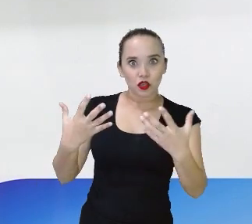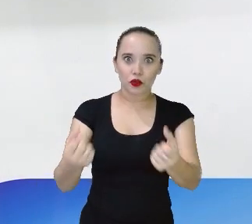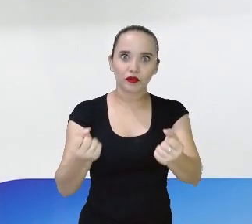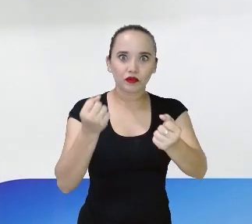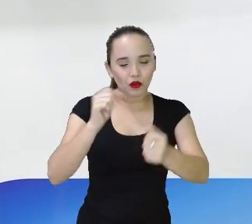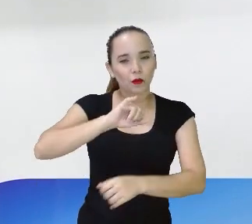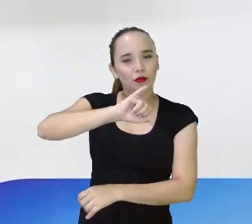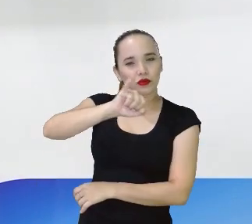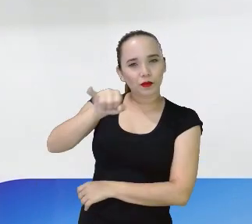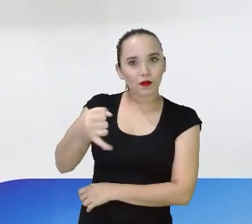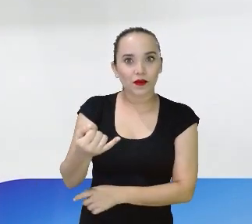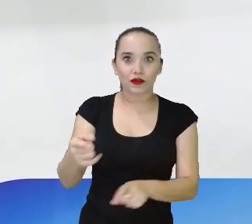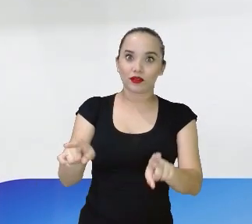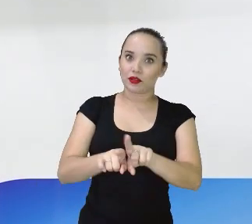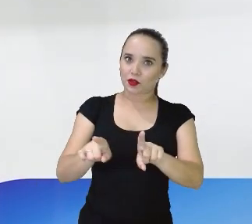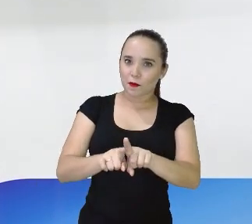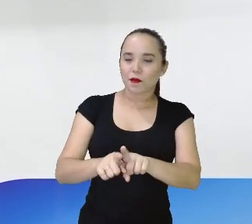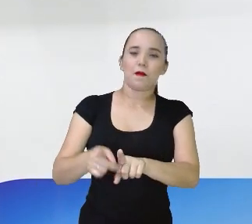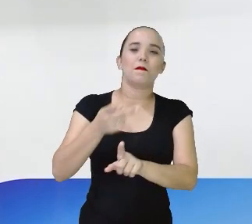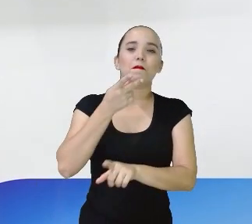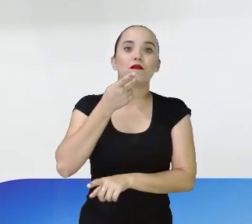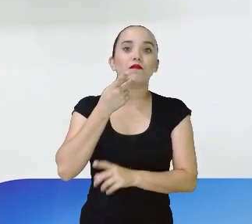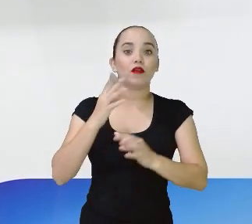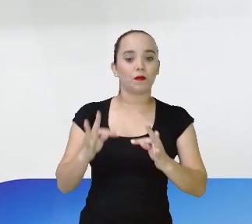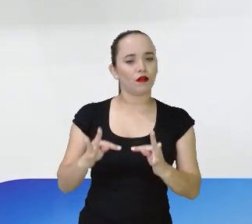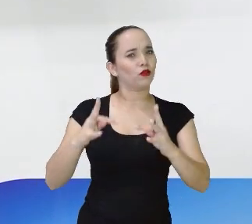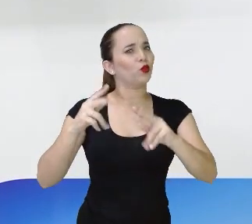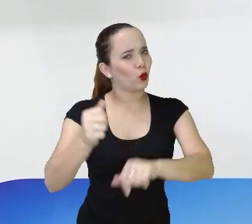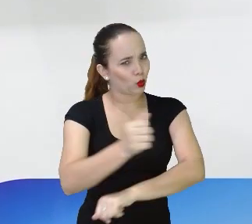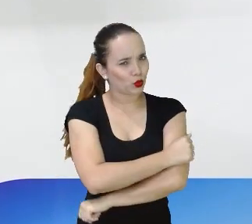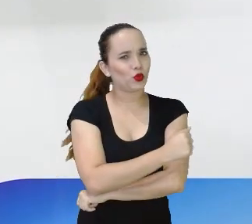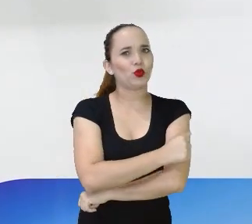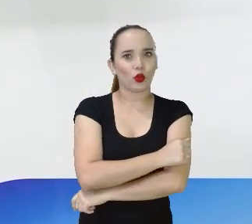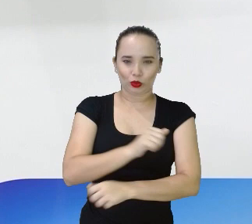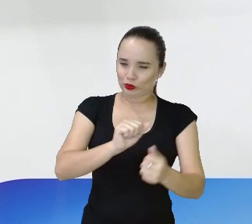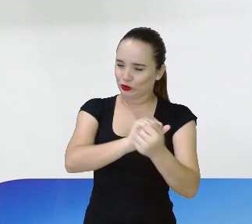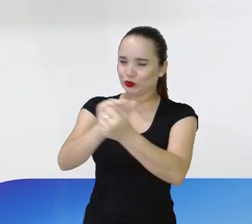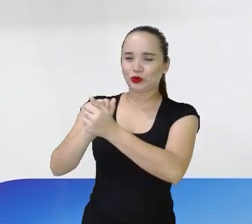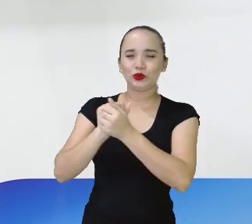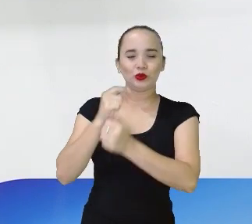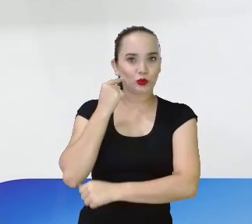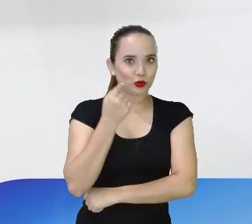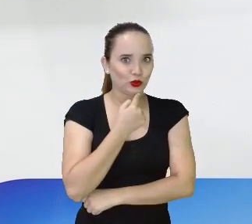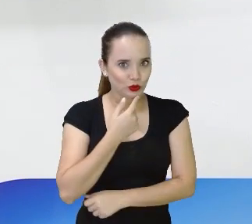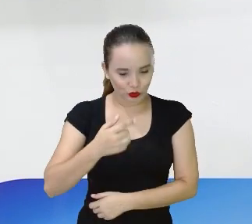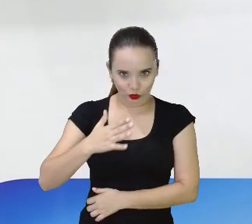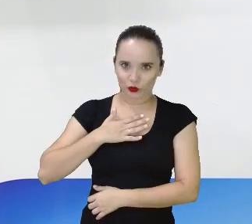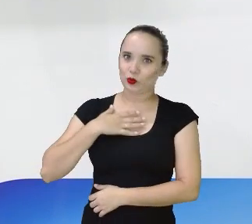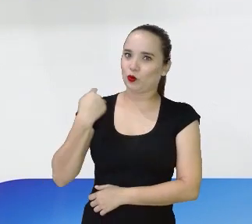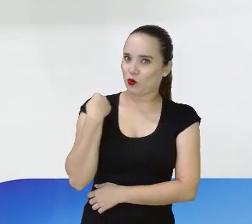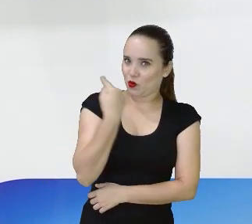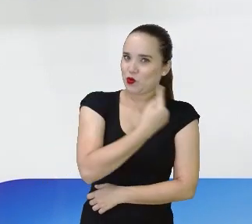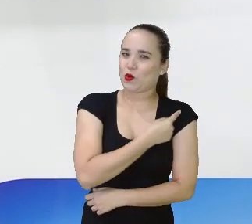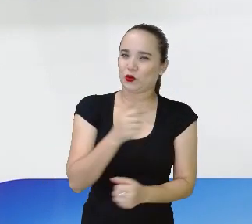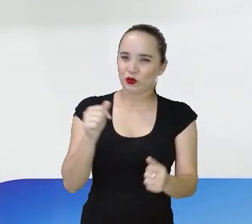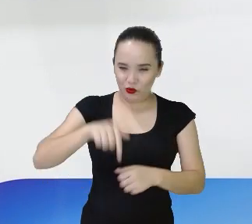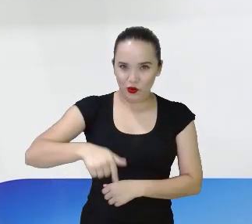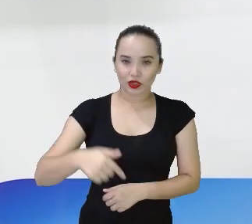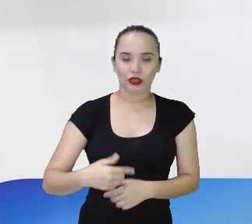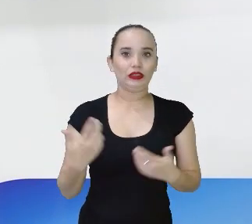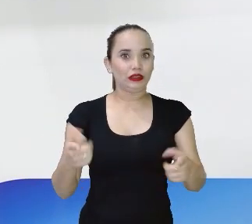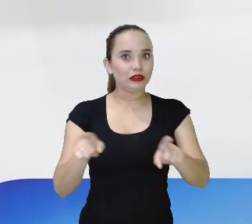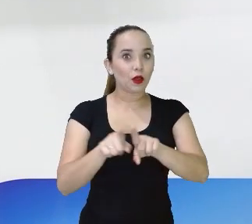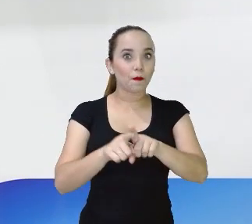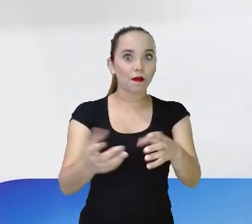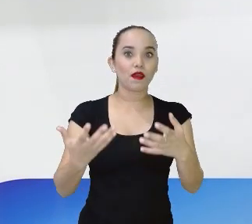aproveitar para saudar esses estudantes e essas estudantes que estão aqui conosco, né? Além de tudo isso, sempre agradecendo aí